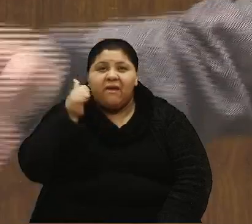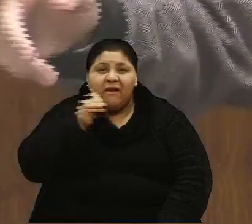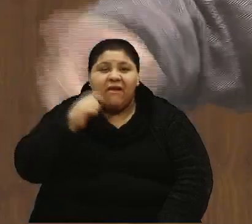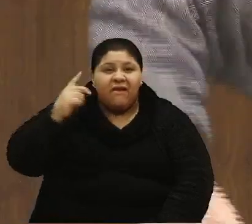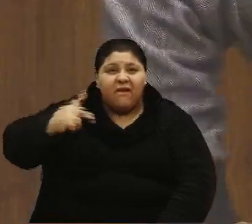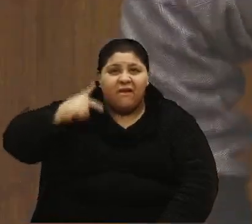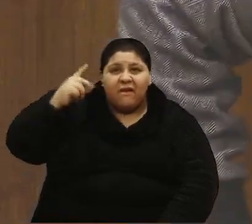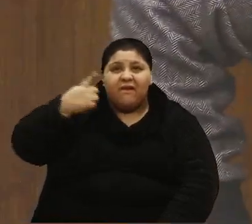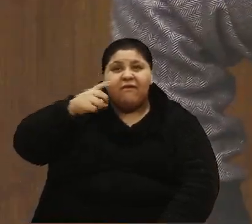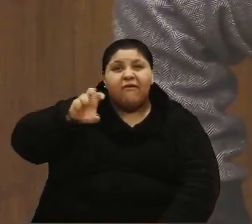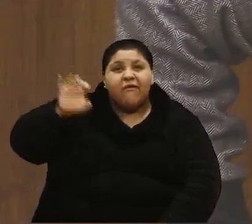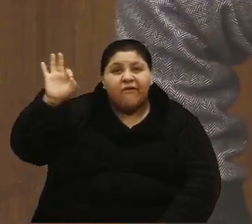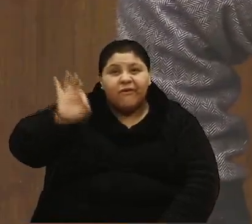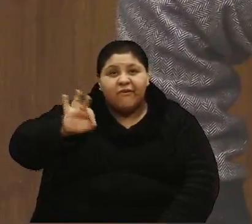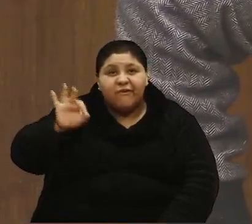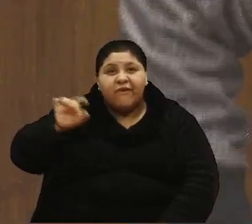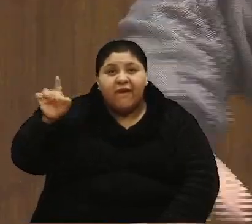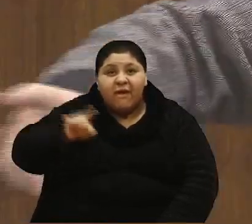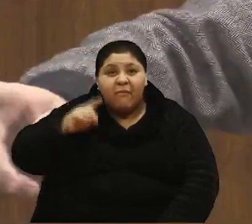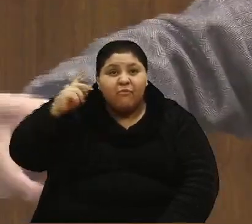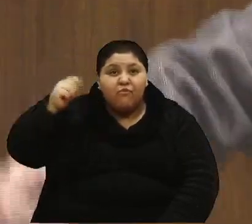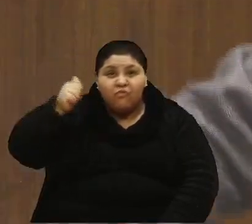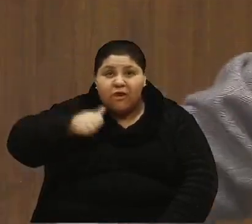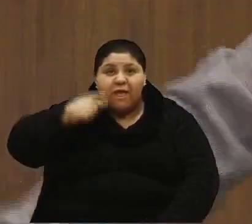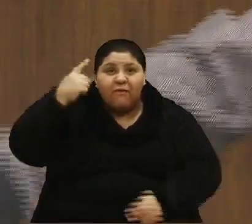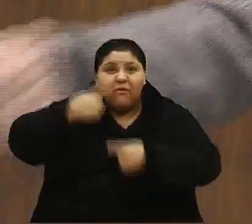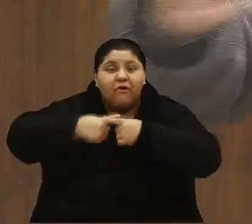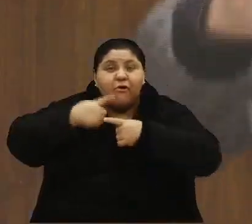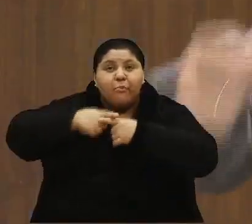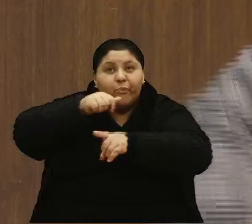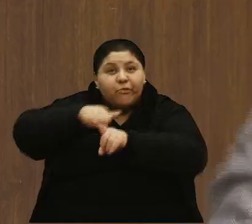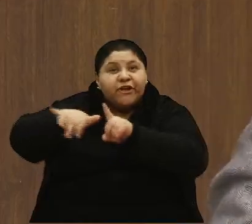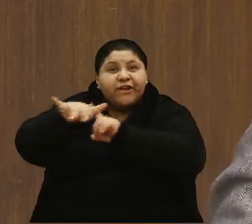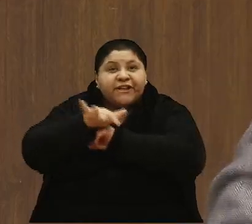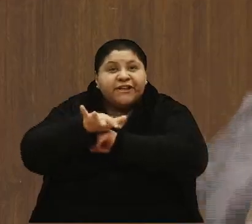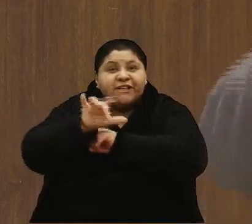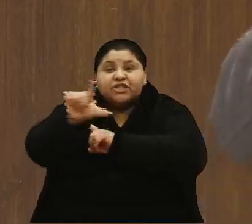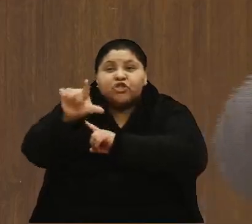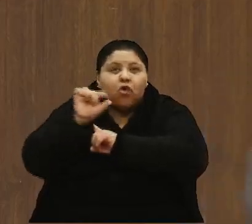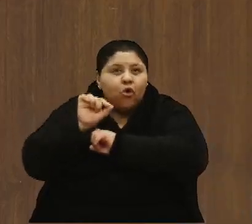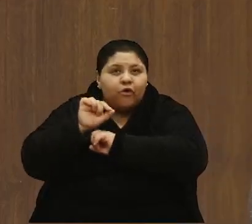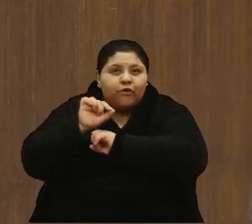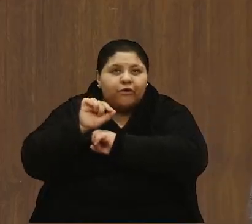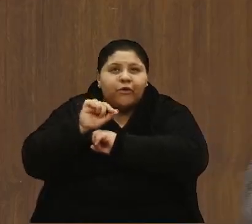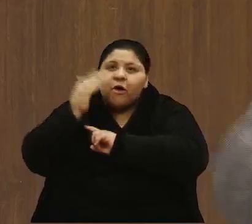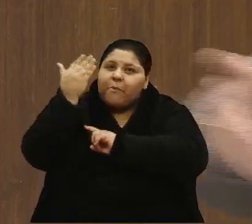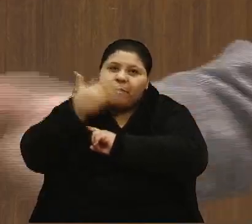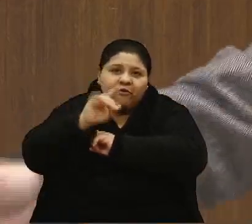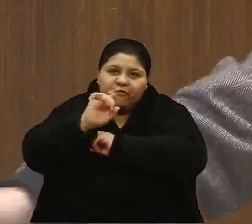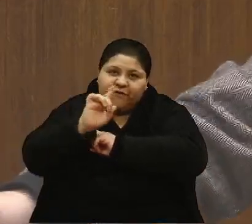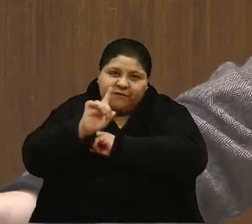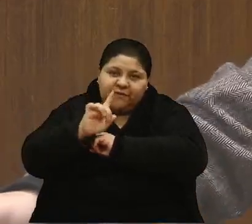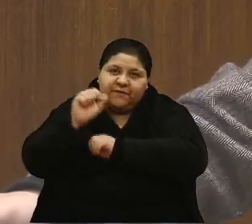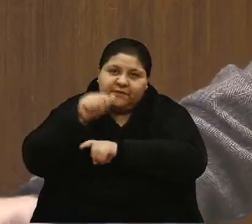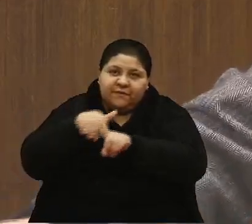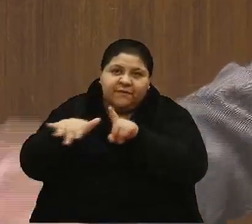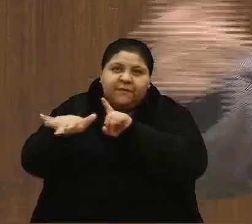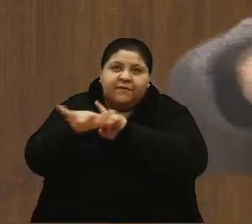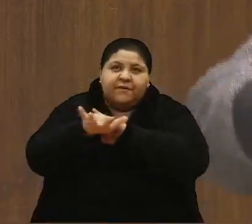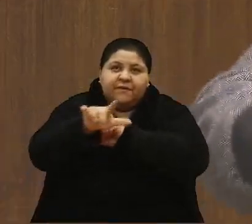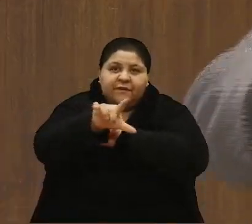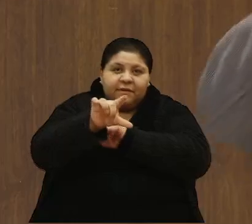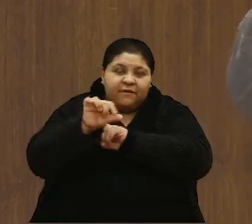política, 15% dos que acessam mulheres. Por quê? Porque é a sociedade que define, não é uma prova que define. E a sociedade, na hora de